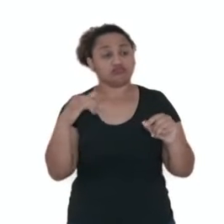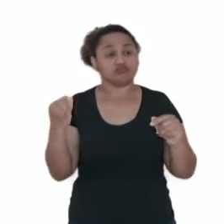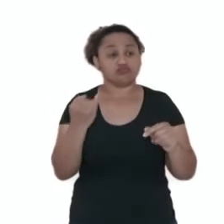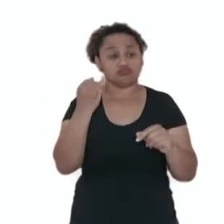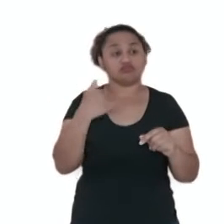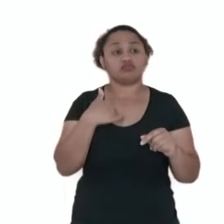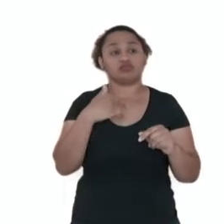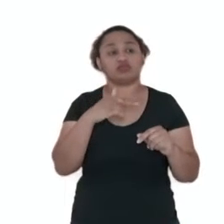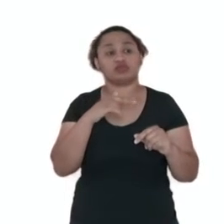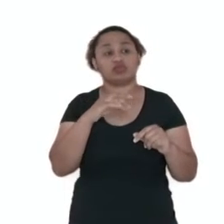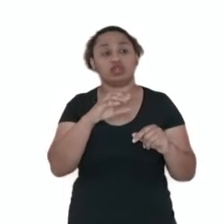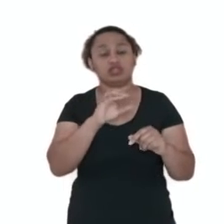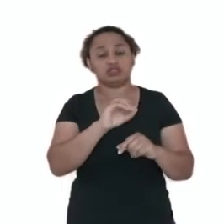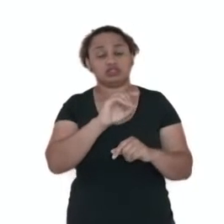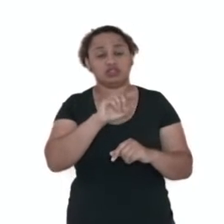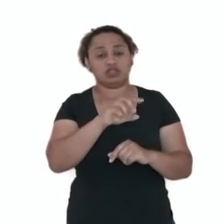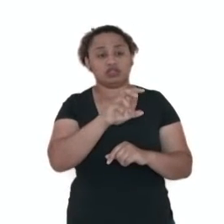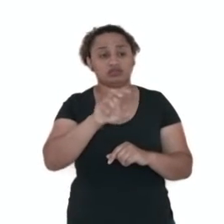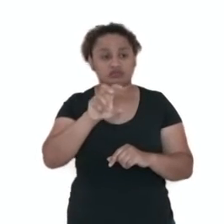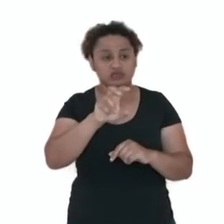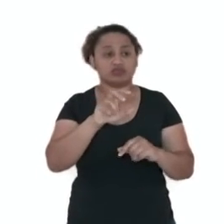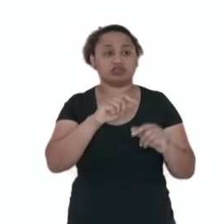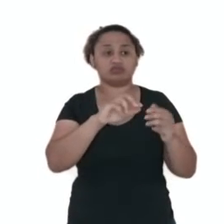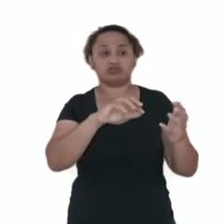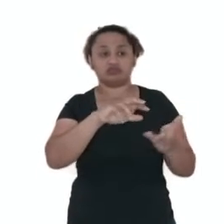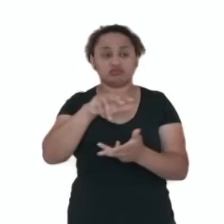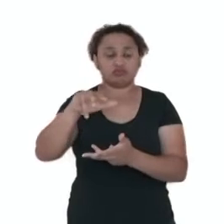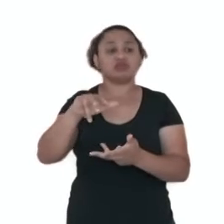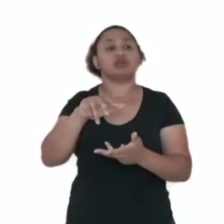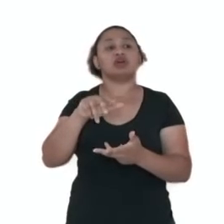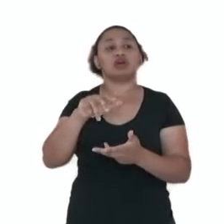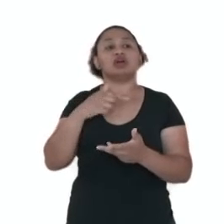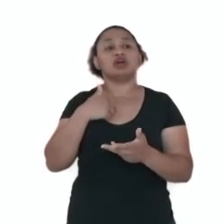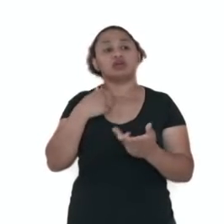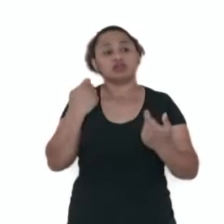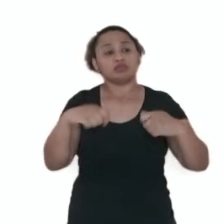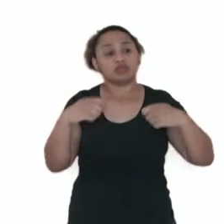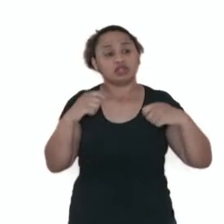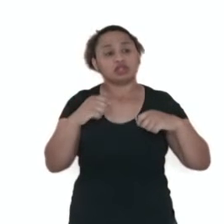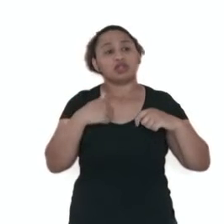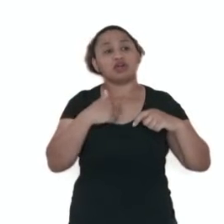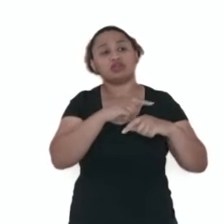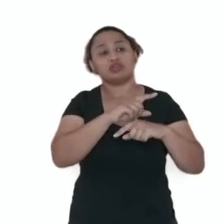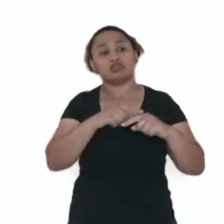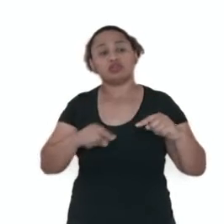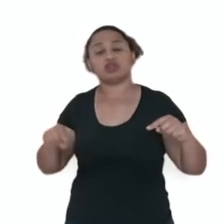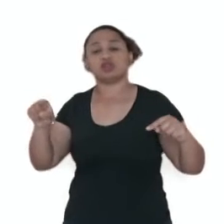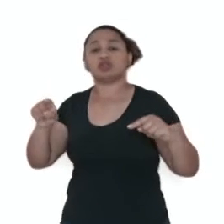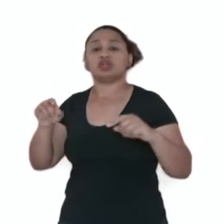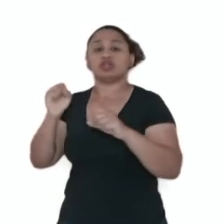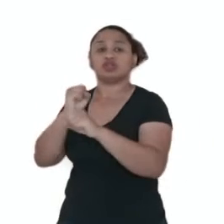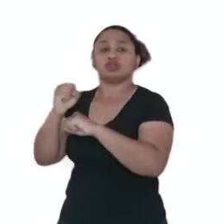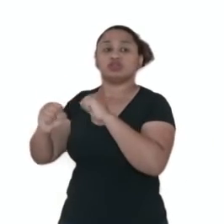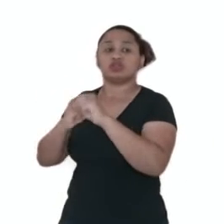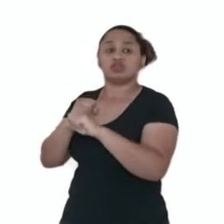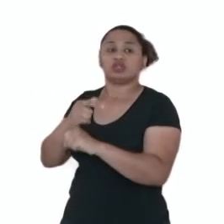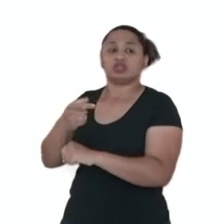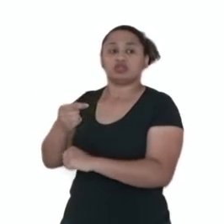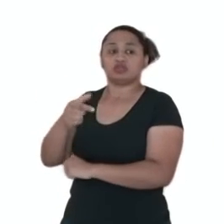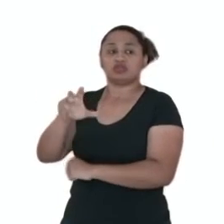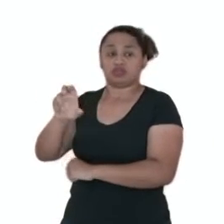de 0,5 terras, tá? Mais ou menos aqui pelo ano, 1960, e 2050 a necessidade